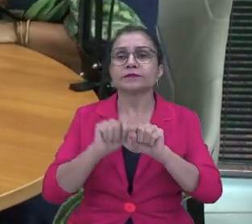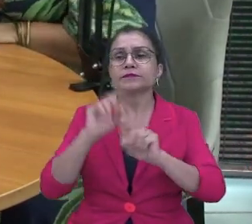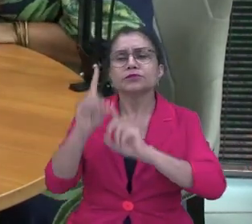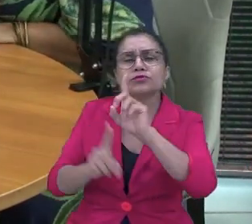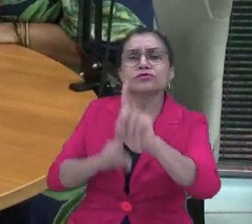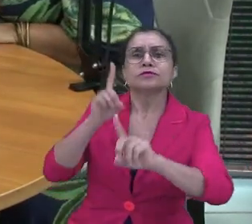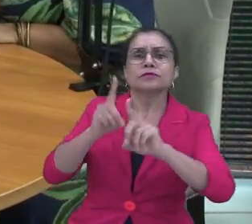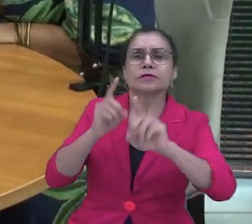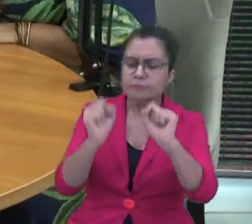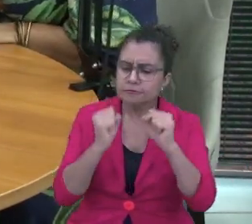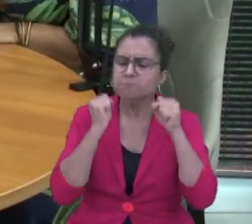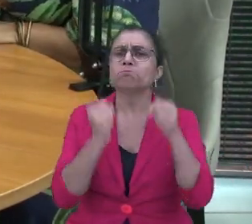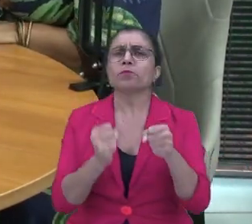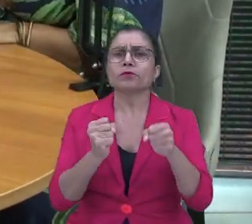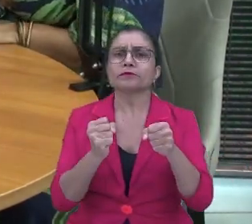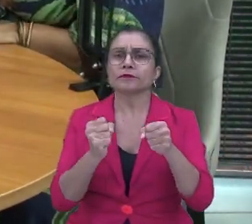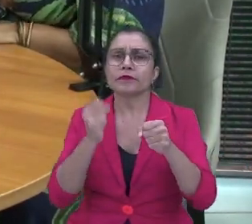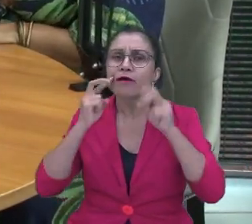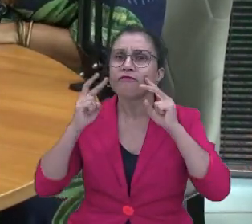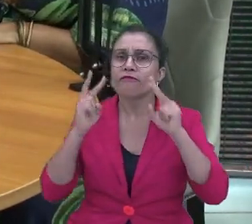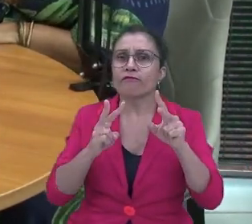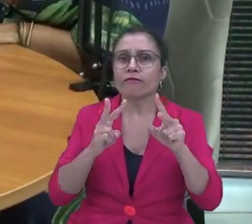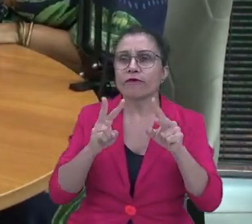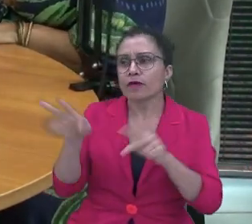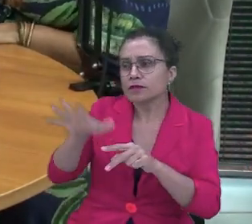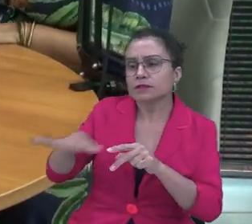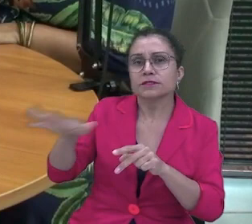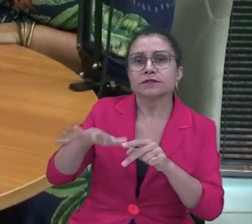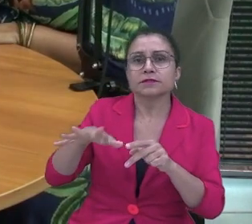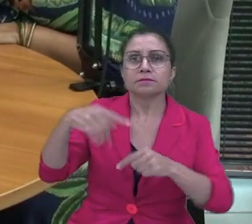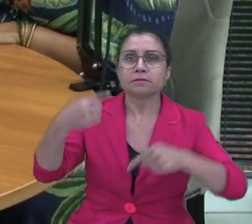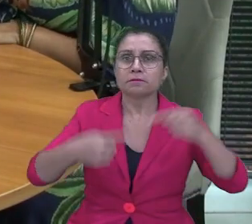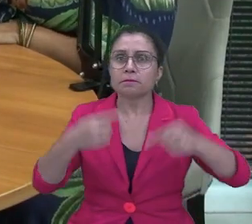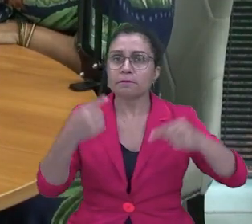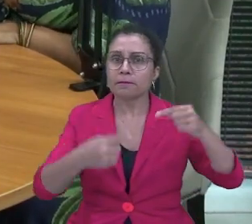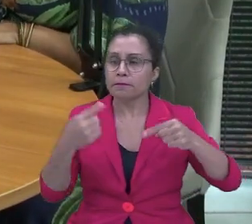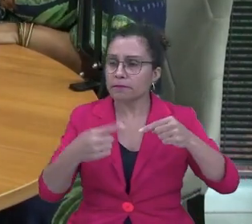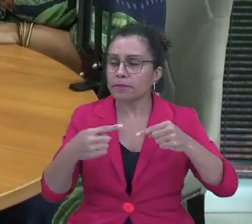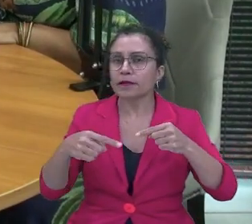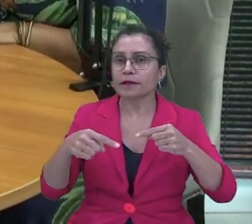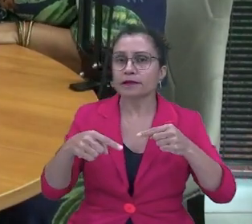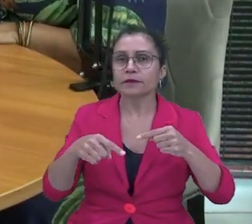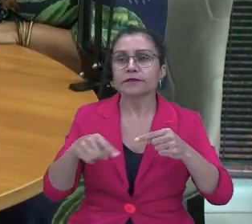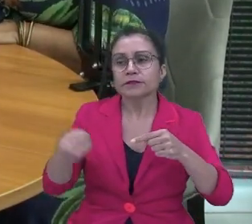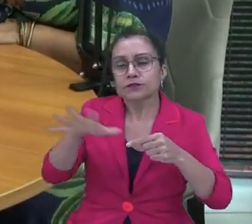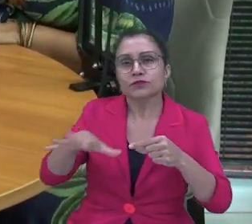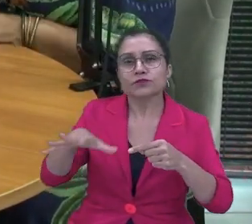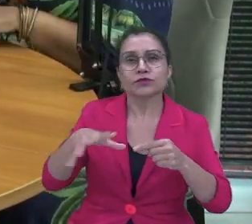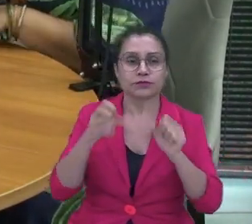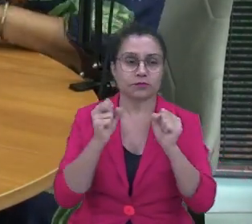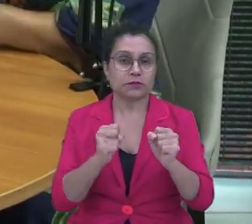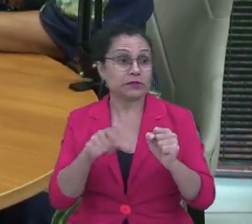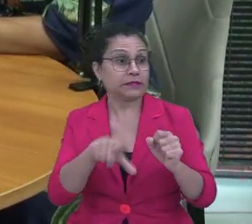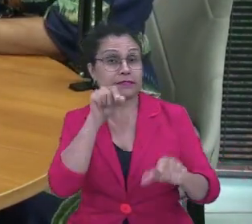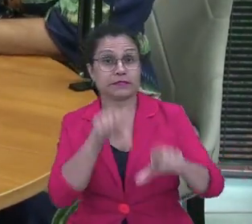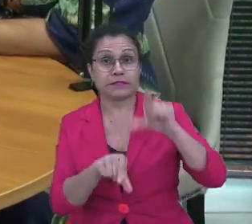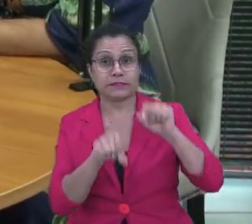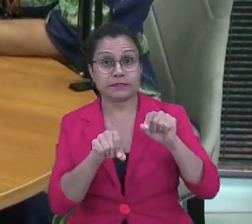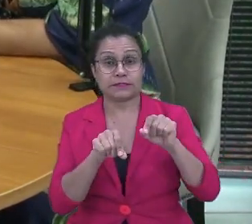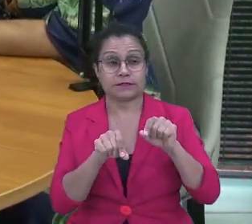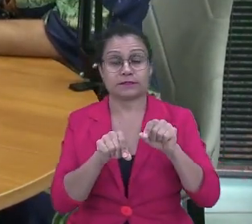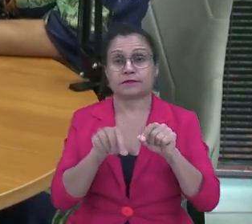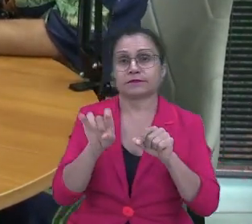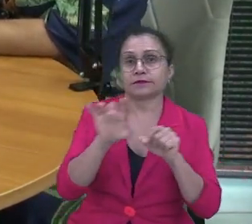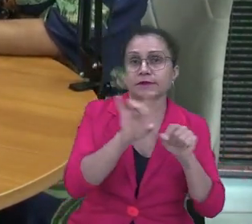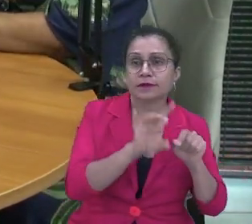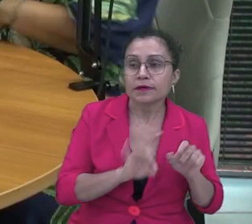estamos olhando para esse espaço, para esse olhar masculino. É nesse espaço de política que é o ambiente de poder, o espaço de poder. O espaço de poder. Por decisões, espaço